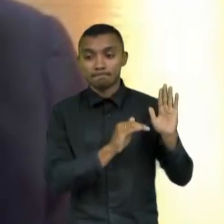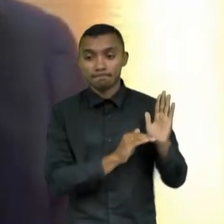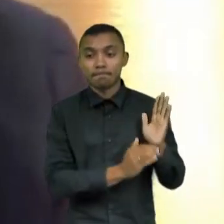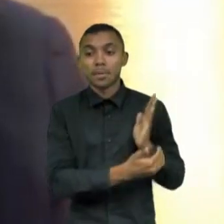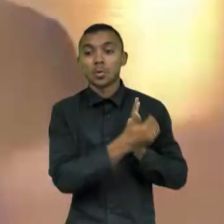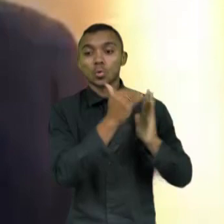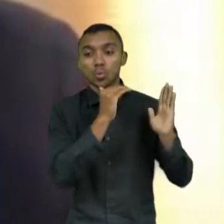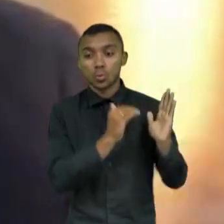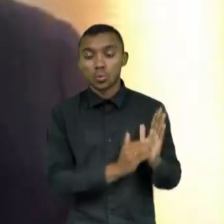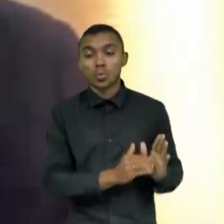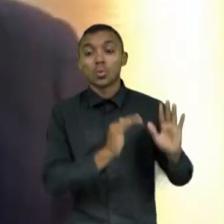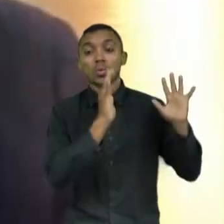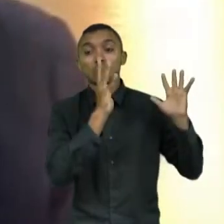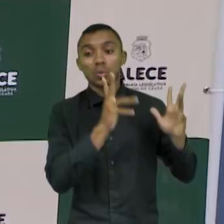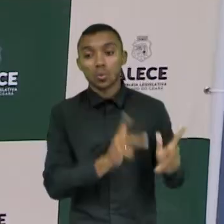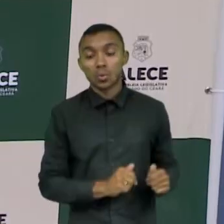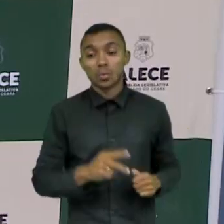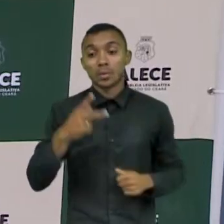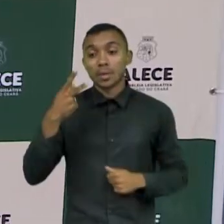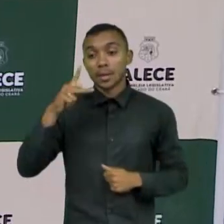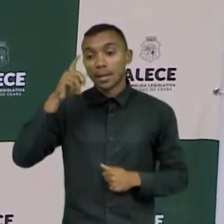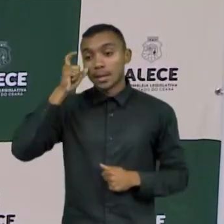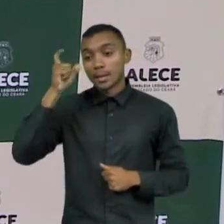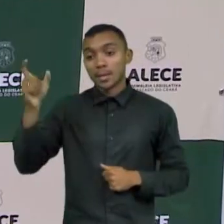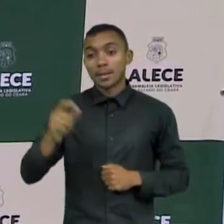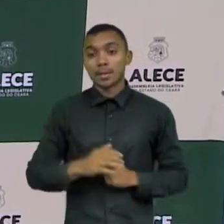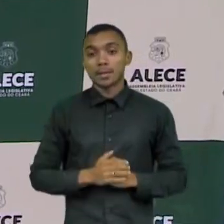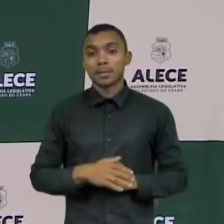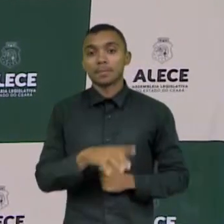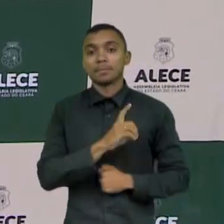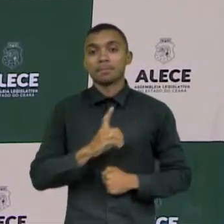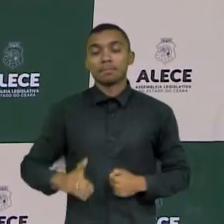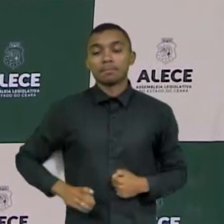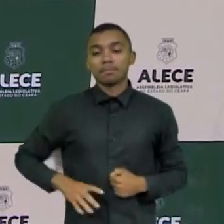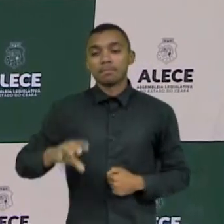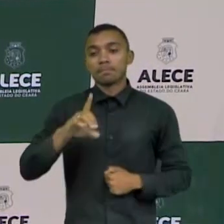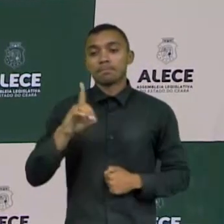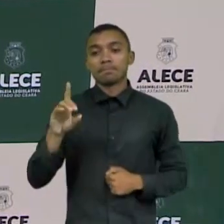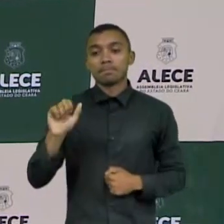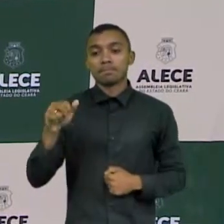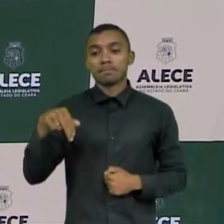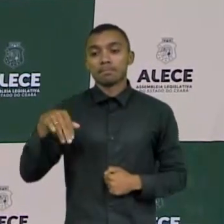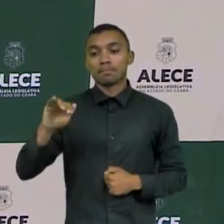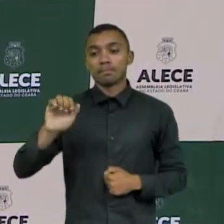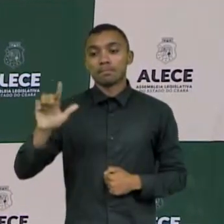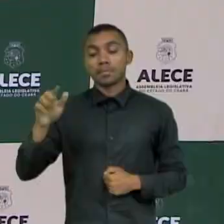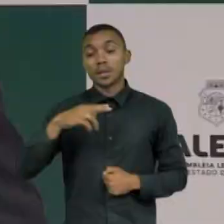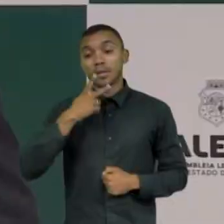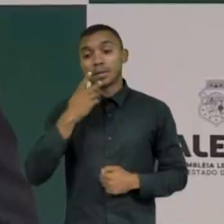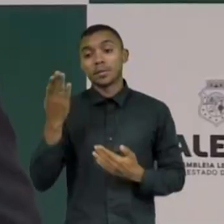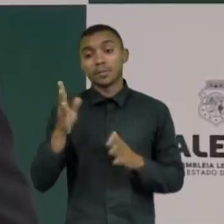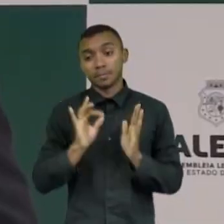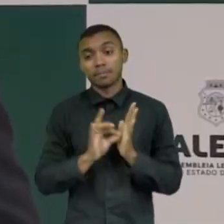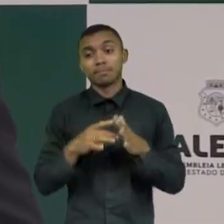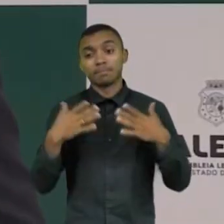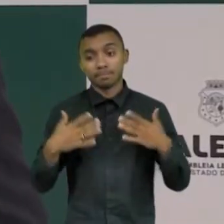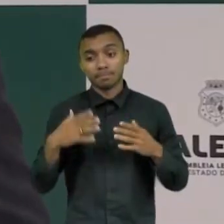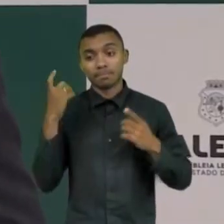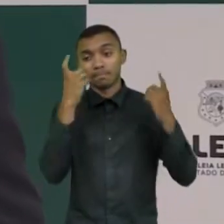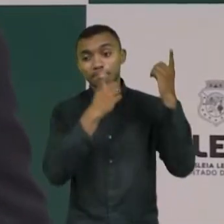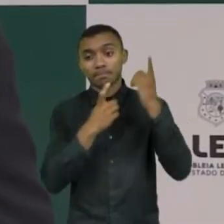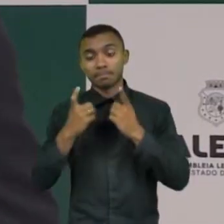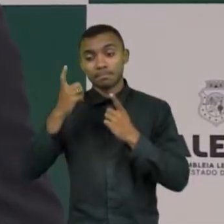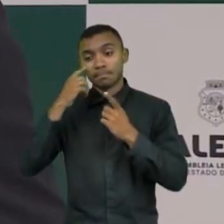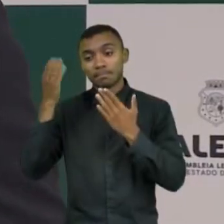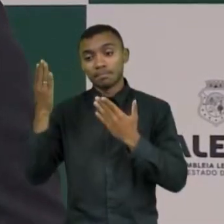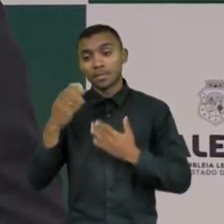as suas pautas de seus interesses. O deputado Daniel Oliveira diz que a situação é preocupante. Segundo o parlamentar,